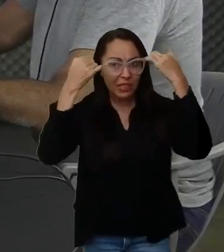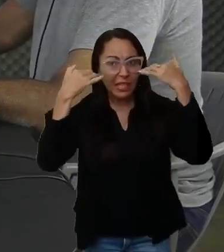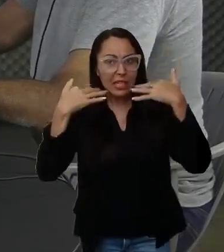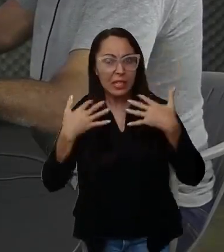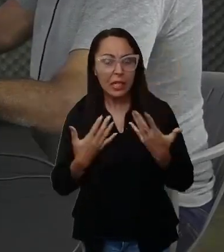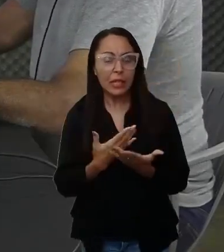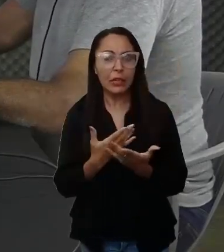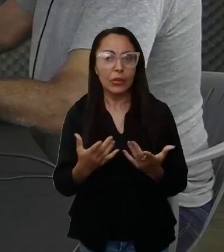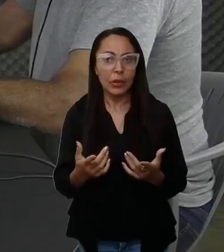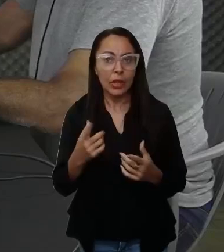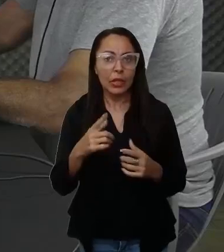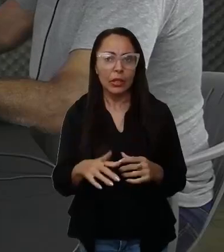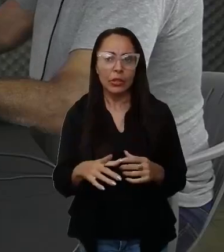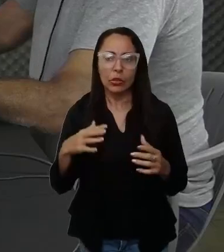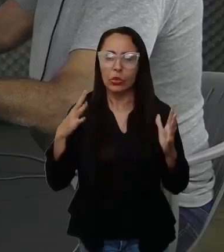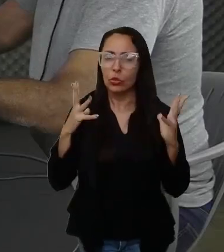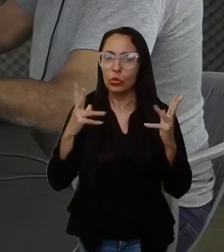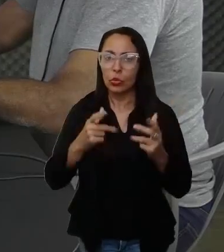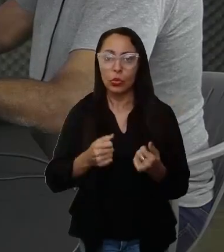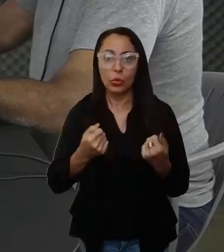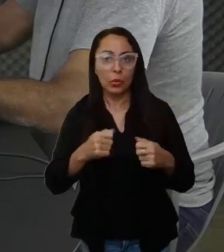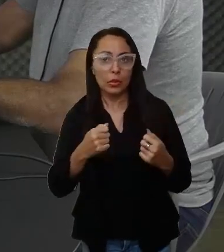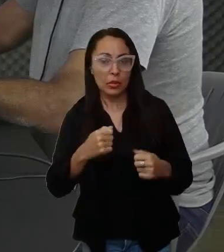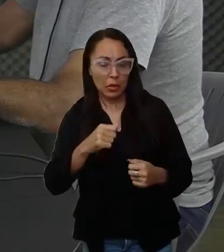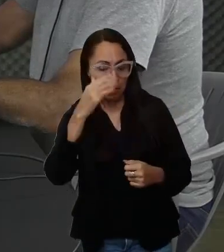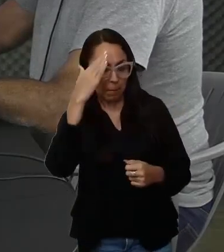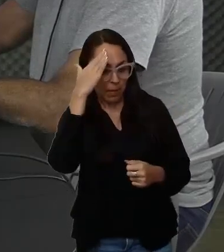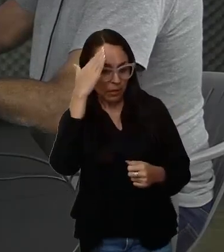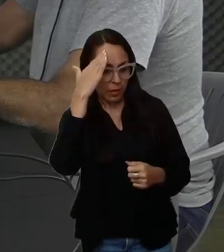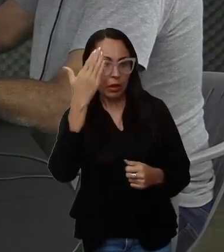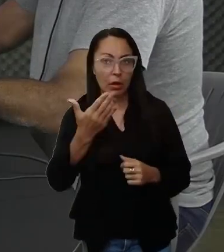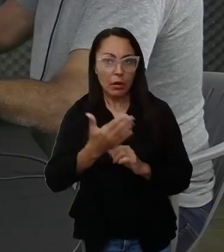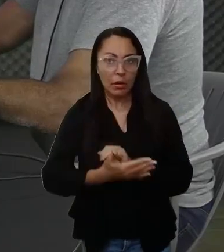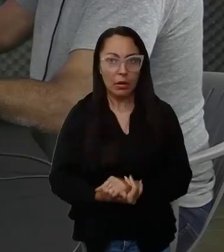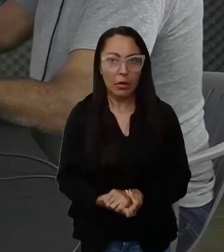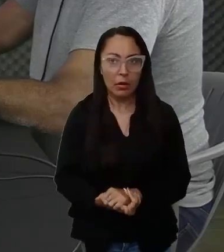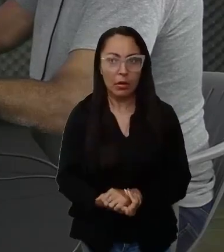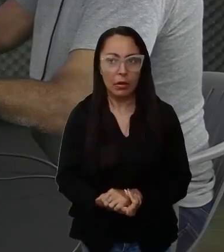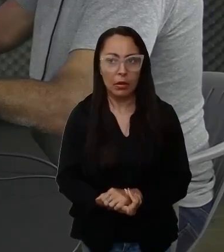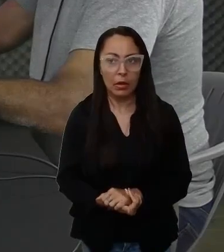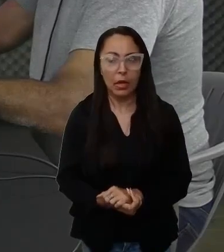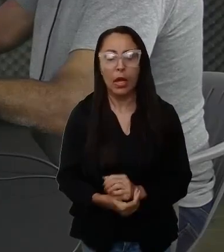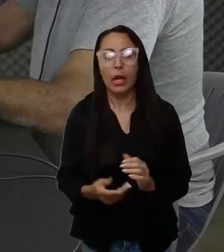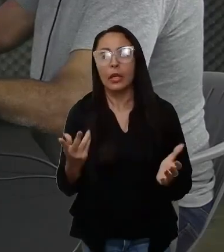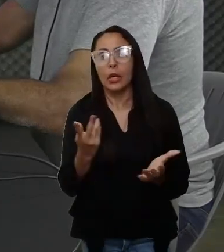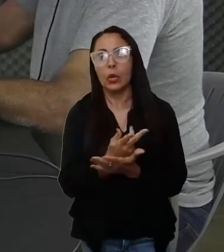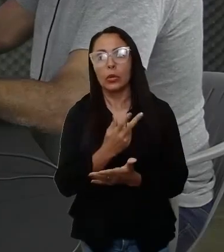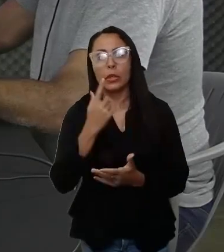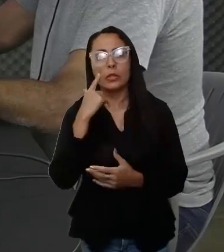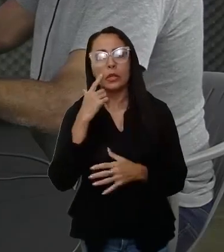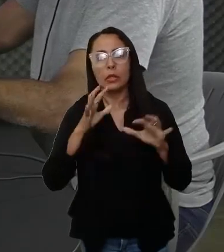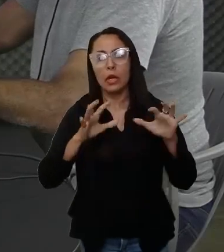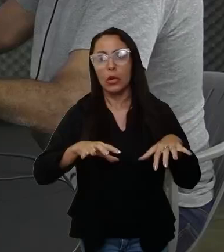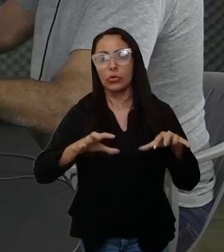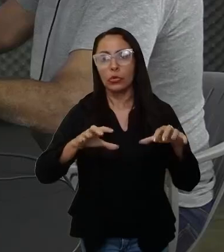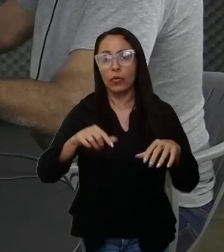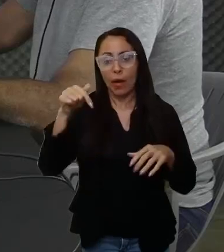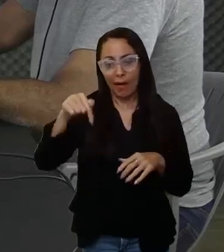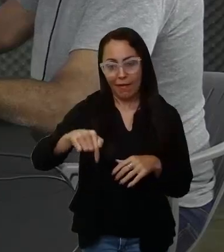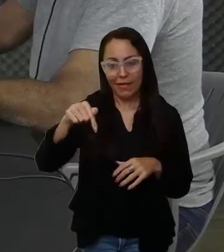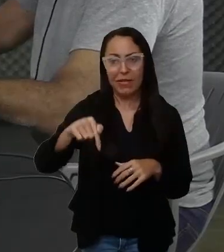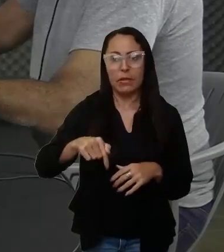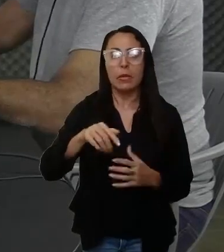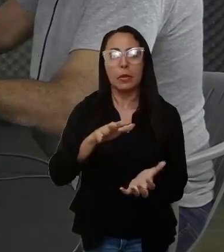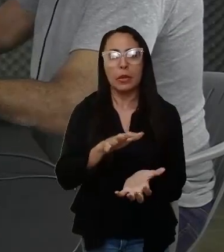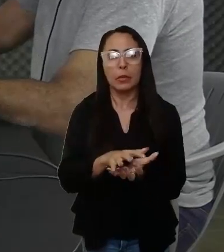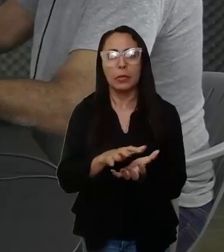precisam ser considerados. Agora, com relação a se acontecesse aquela chuva aqui em Pernambuco,